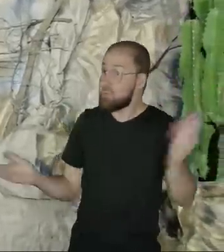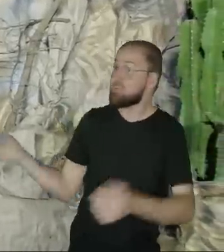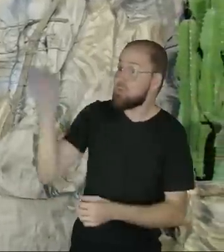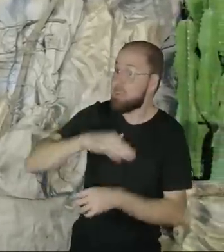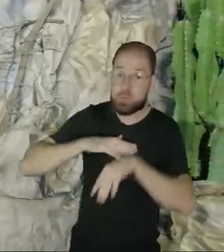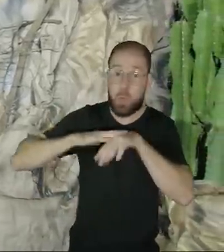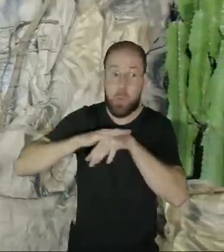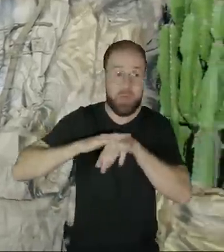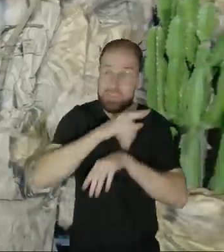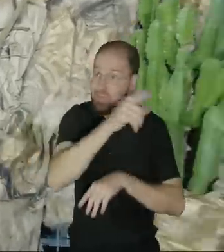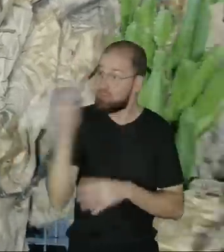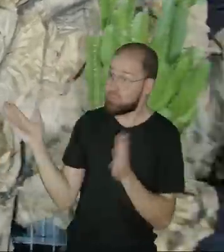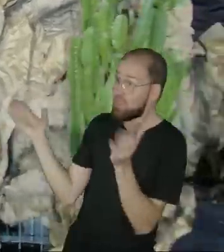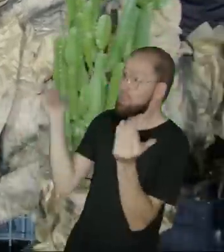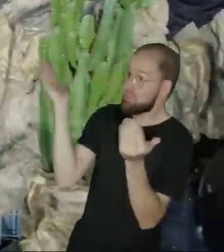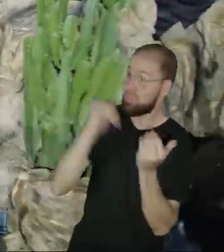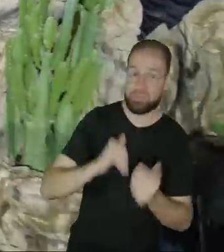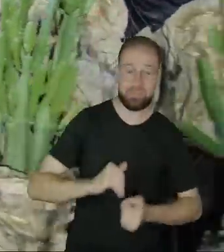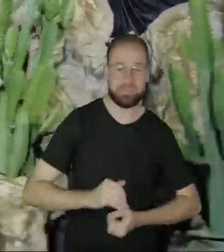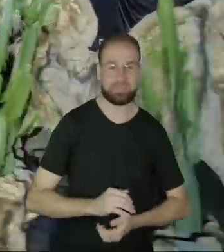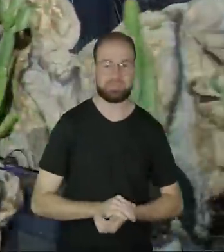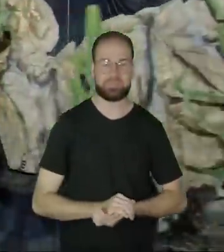falar com ele.